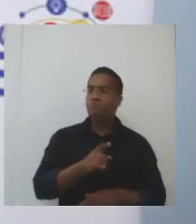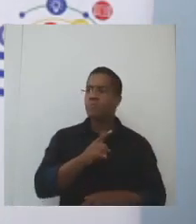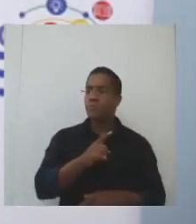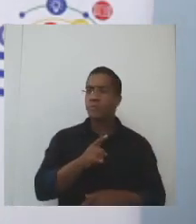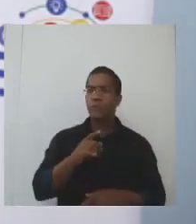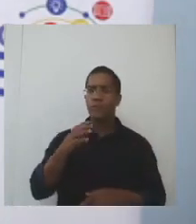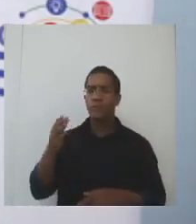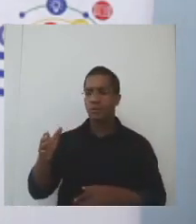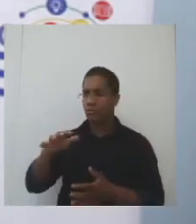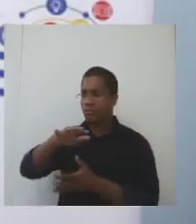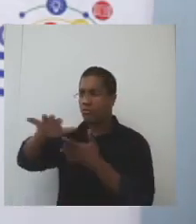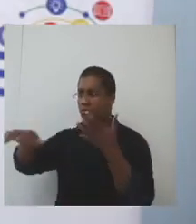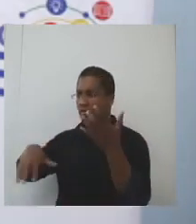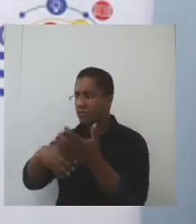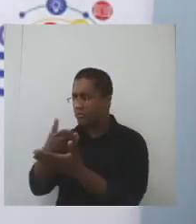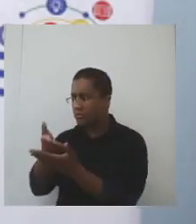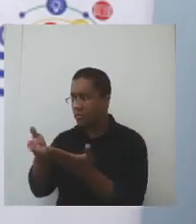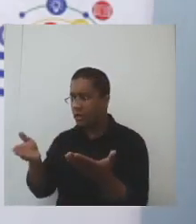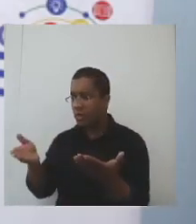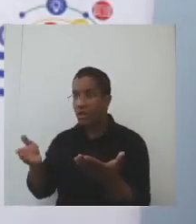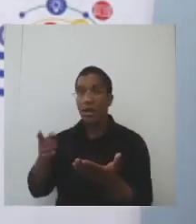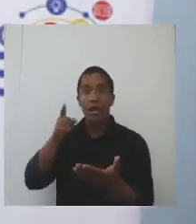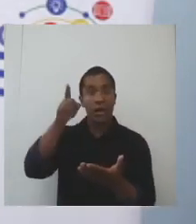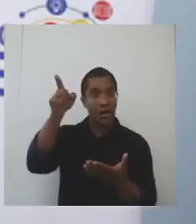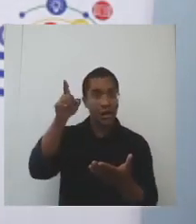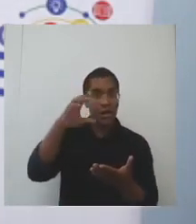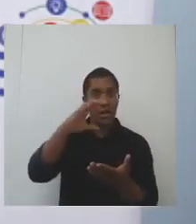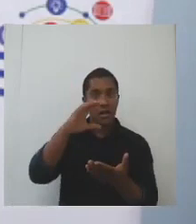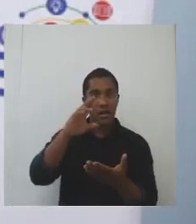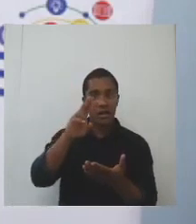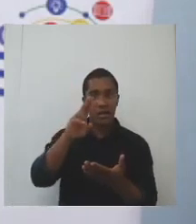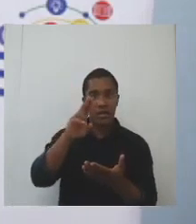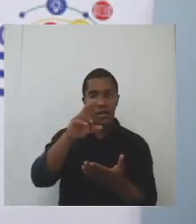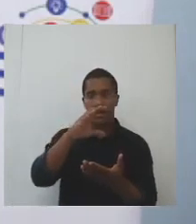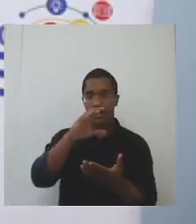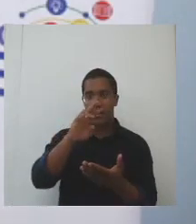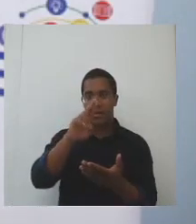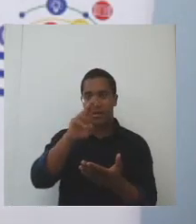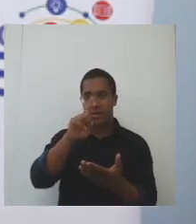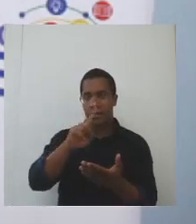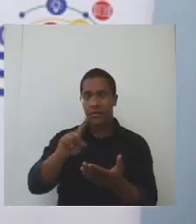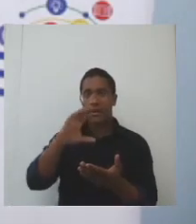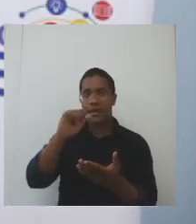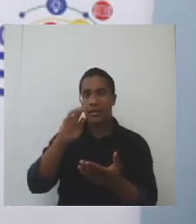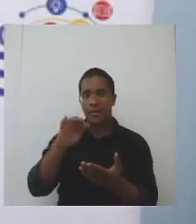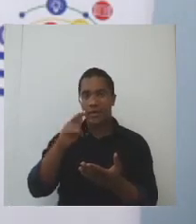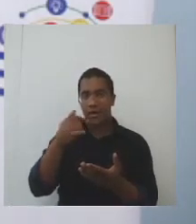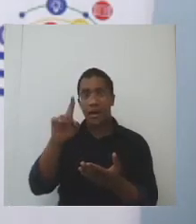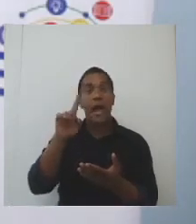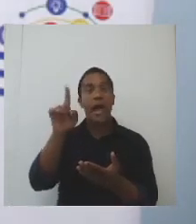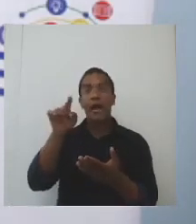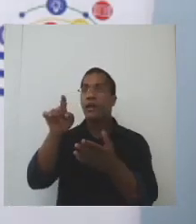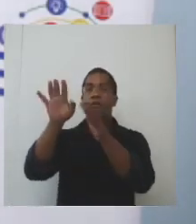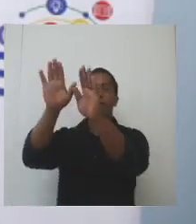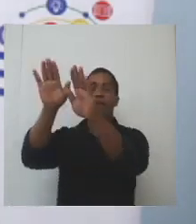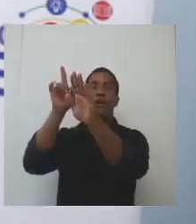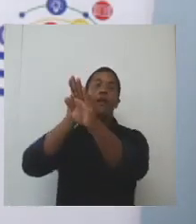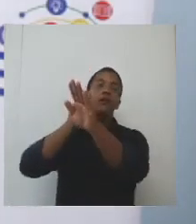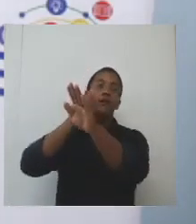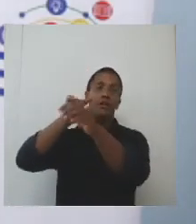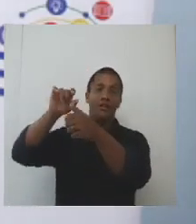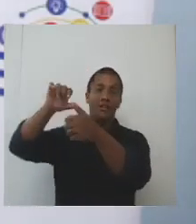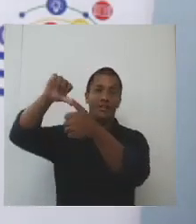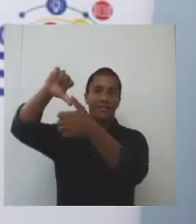Cruz Cabugar então vai ficar lá pelas Américas. Mas temos essa história. Um dia iremos realmente aí contar sobre a história da